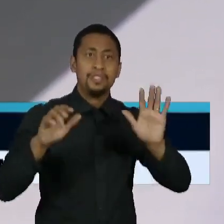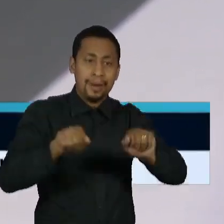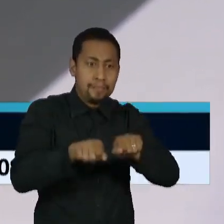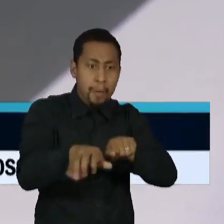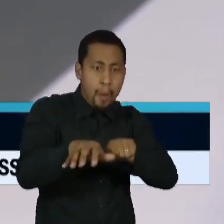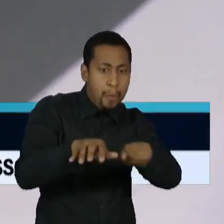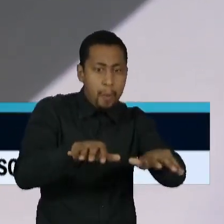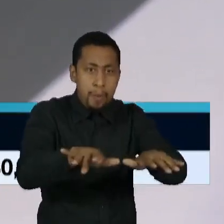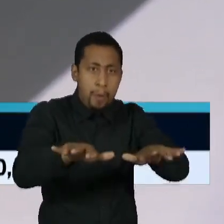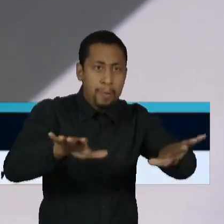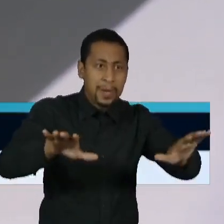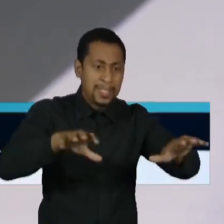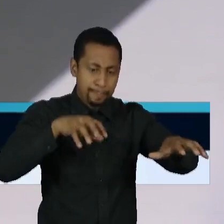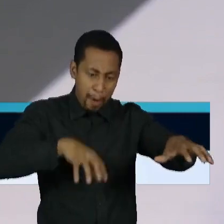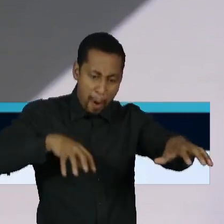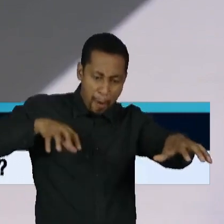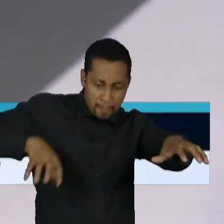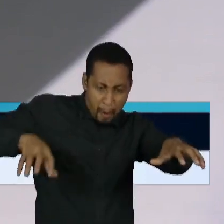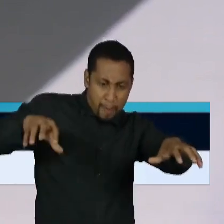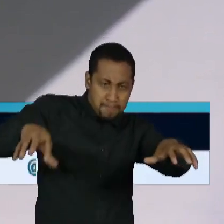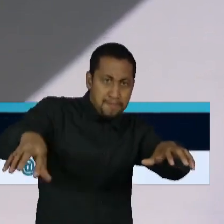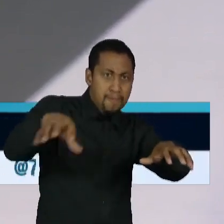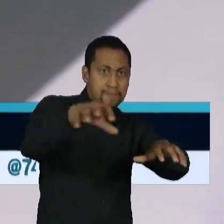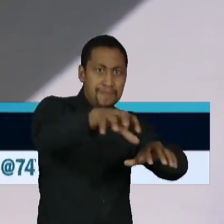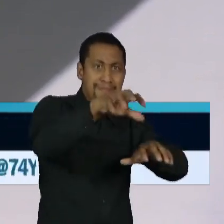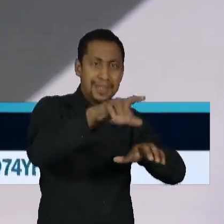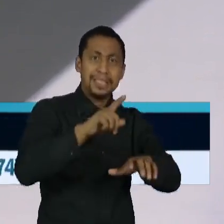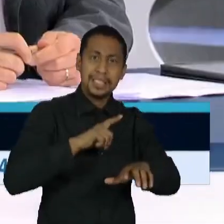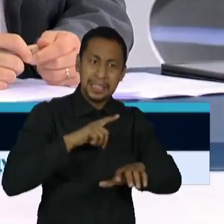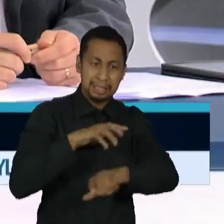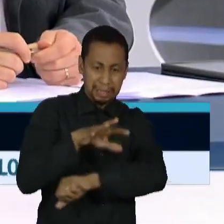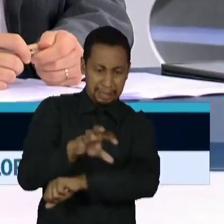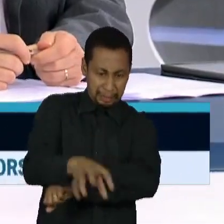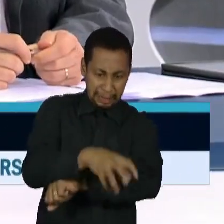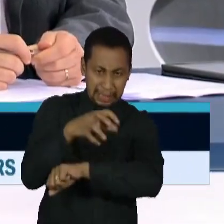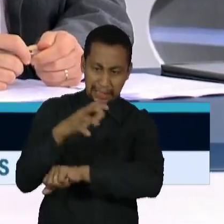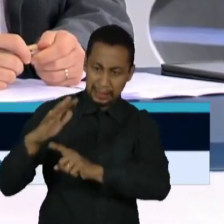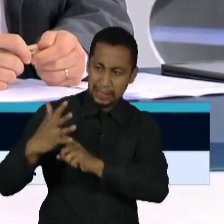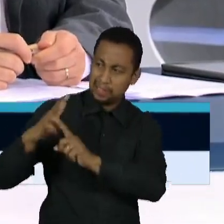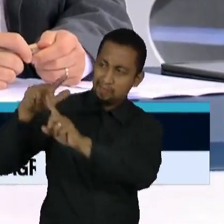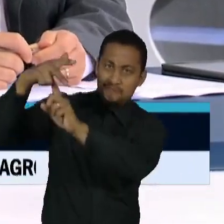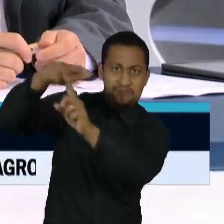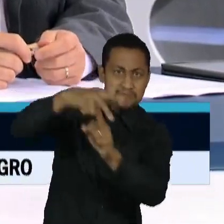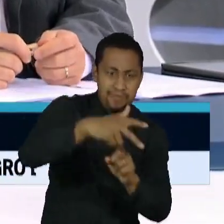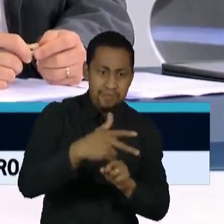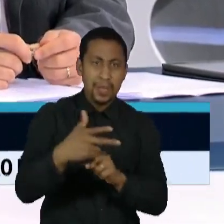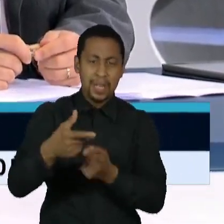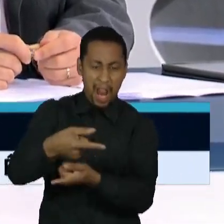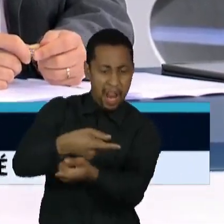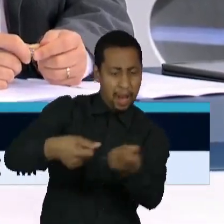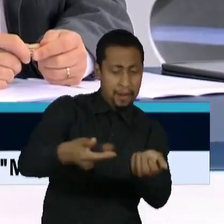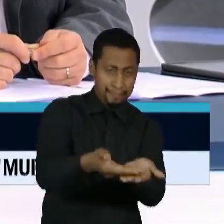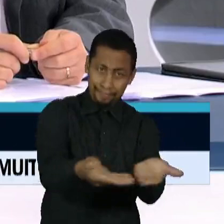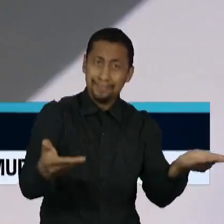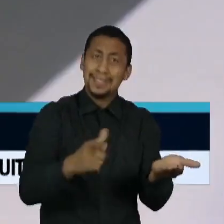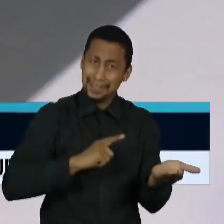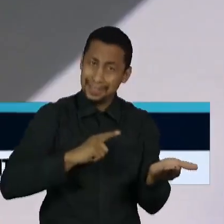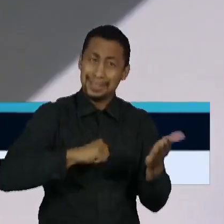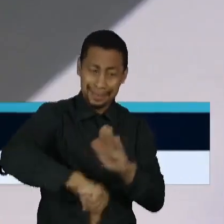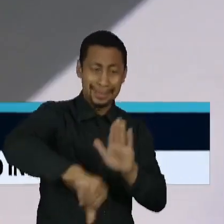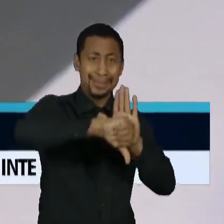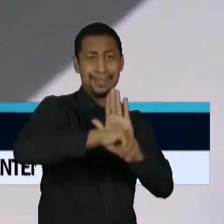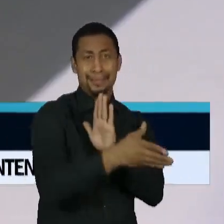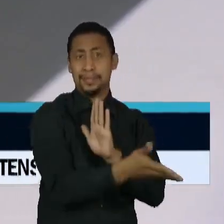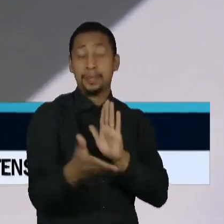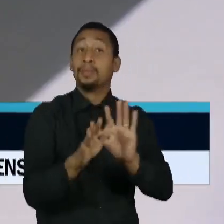ramificado e colocado uma estrutura, né, comercial dentro desse negócio criminoso. Agora